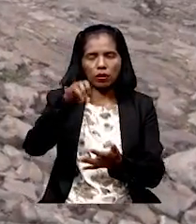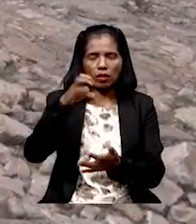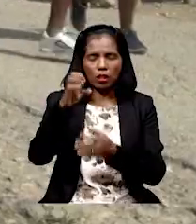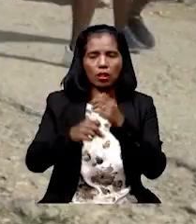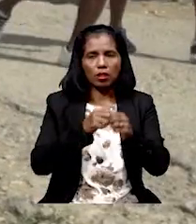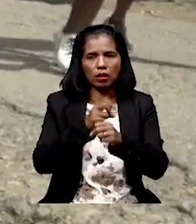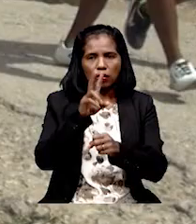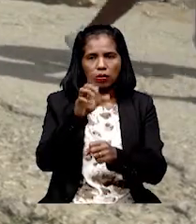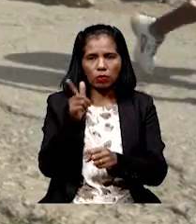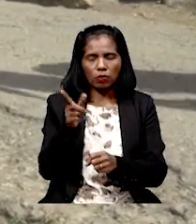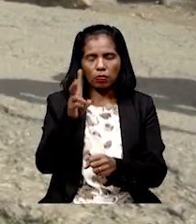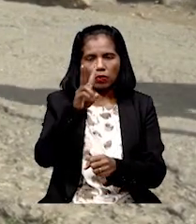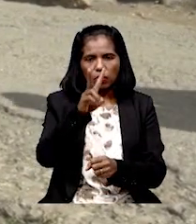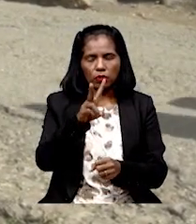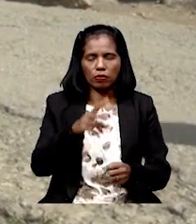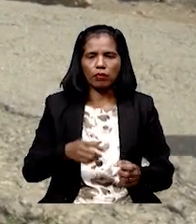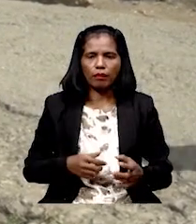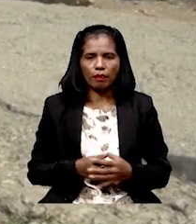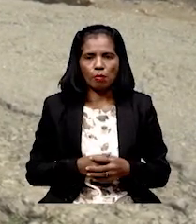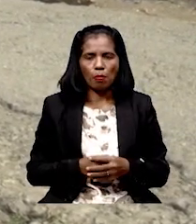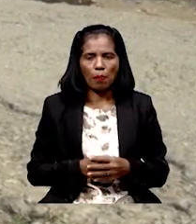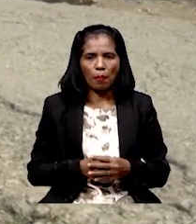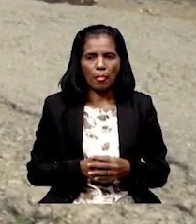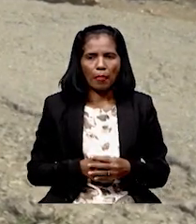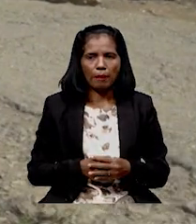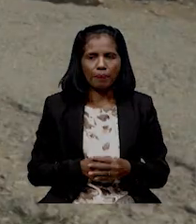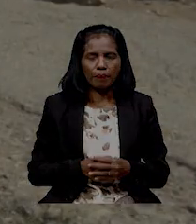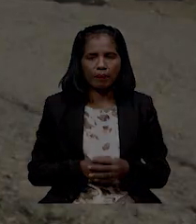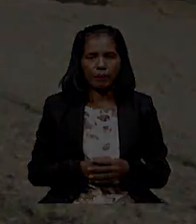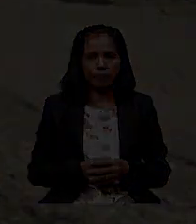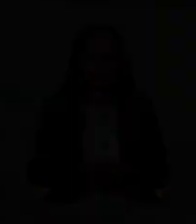Tinan Rihun Rua, Rua Nulo Resin Rua. Fátima Pereira, Elio Gaio, GMN.